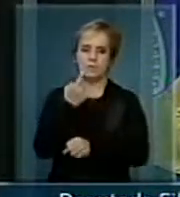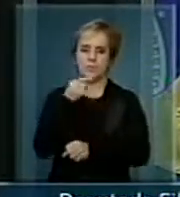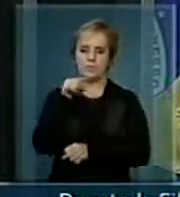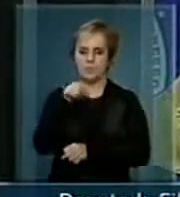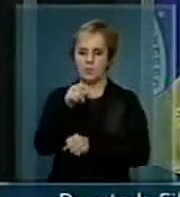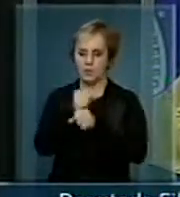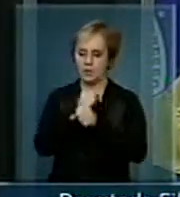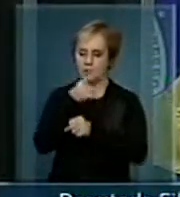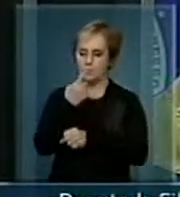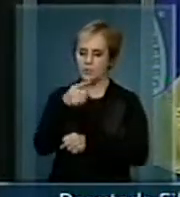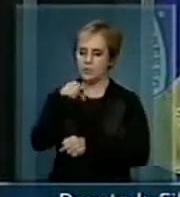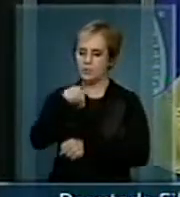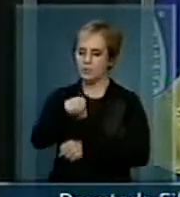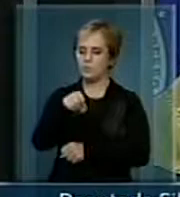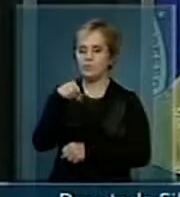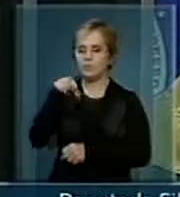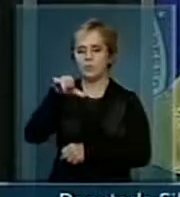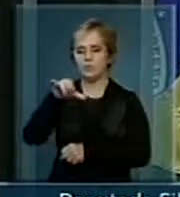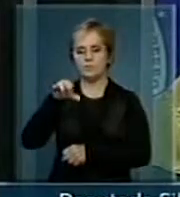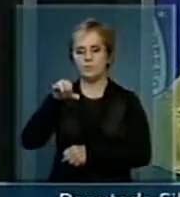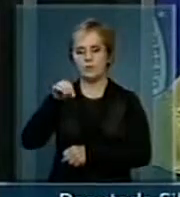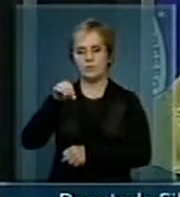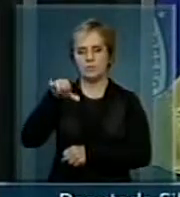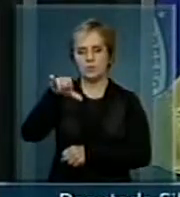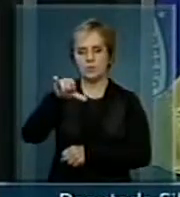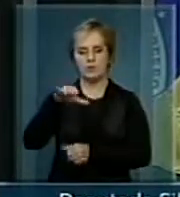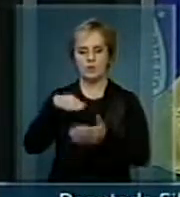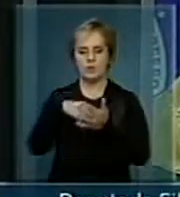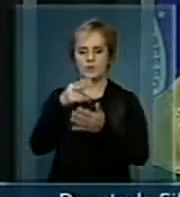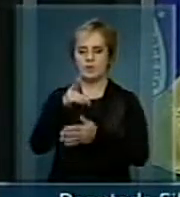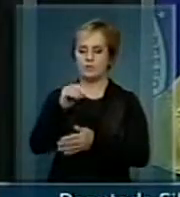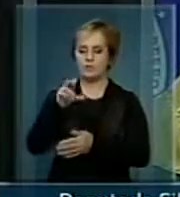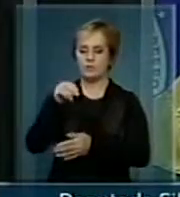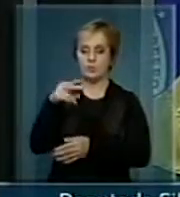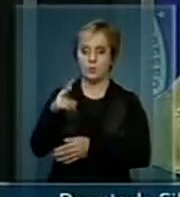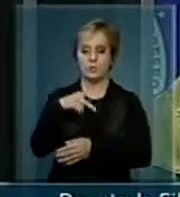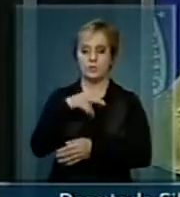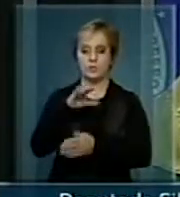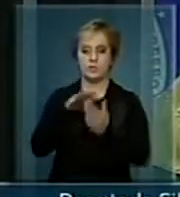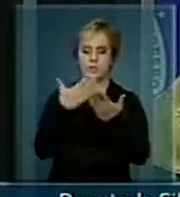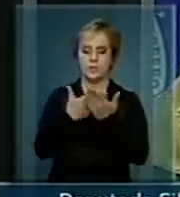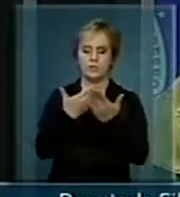Brasil tinha apenas 141 escolas técnicas para nível médio.